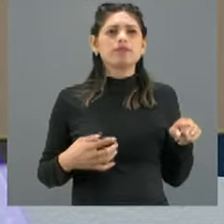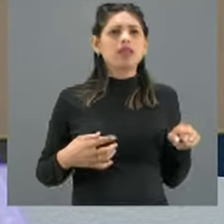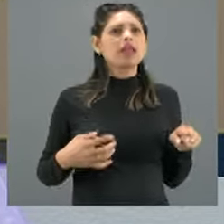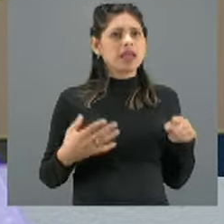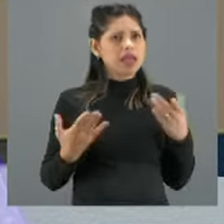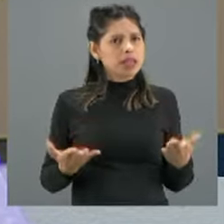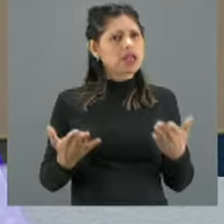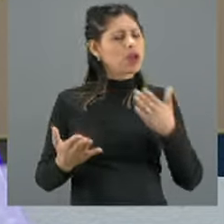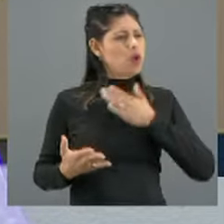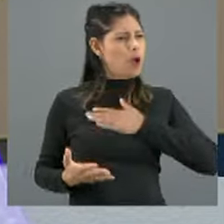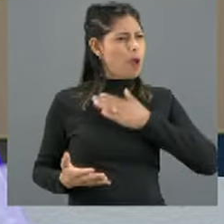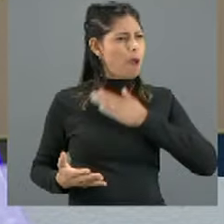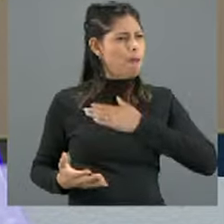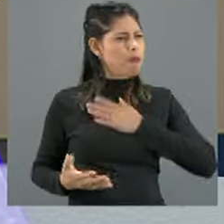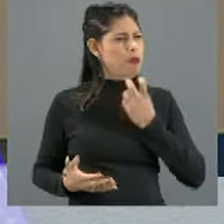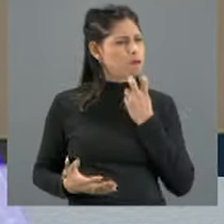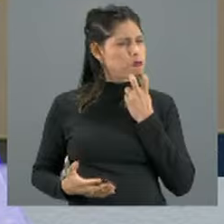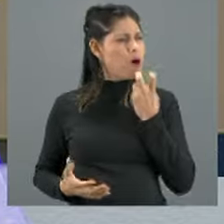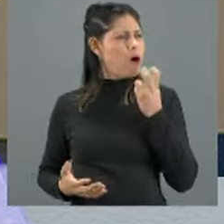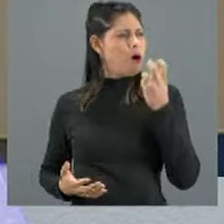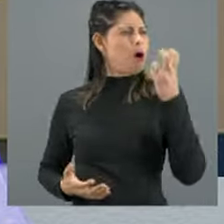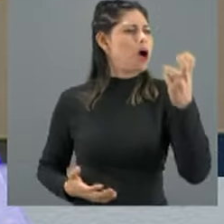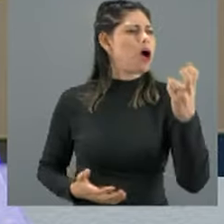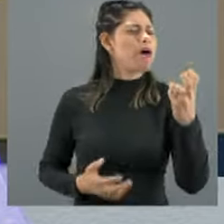com a minha voz,